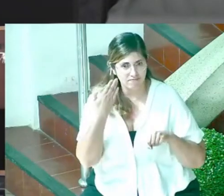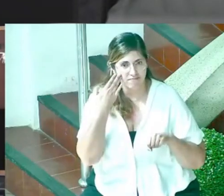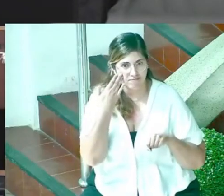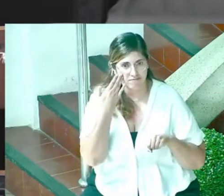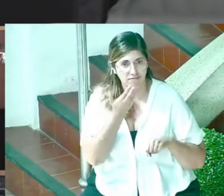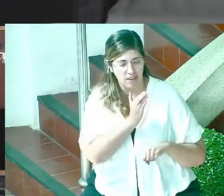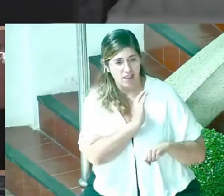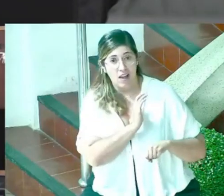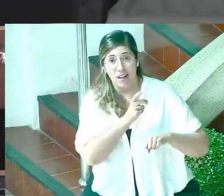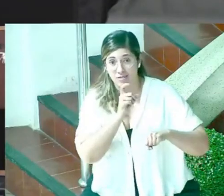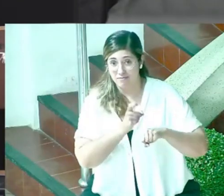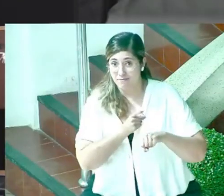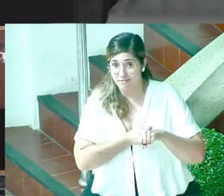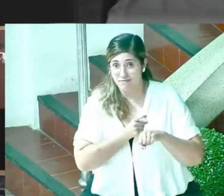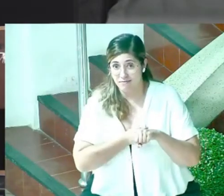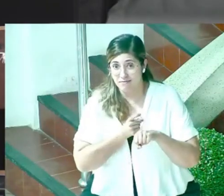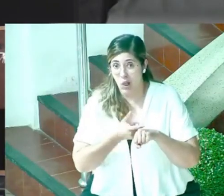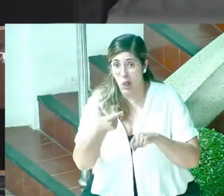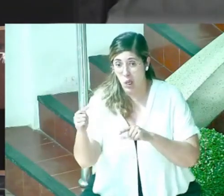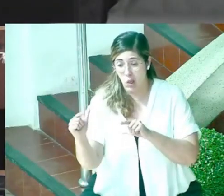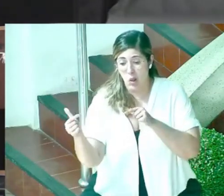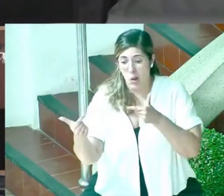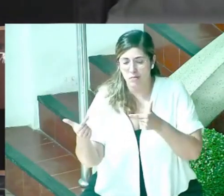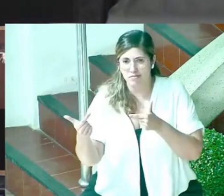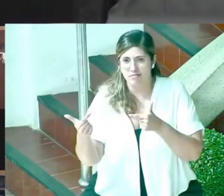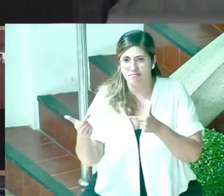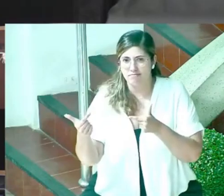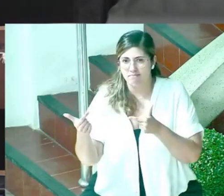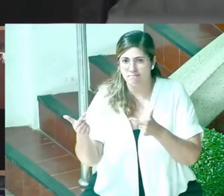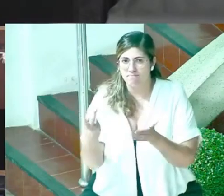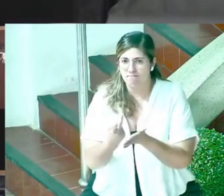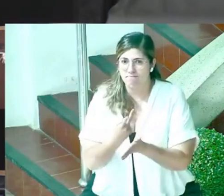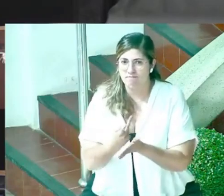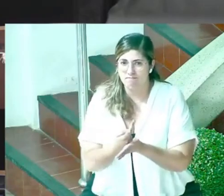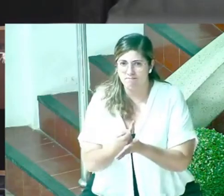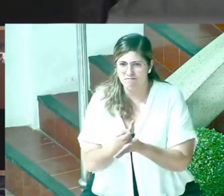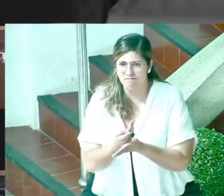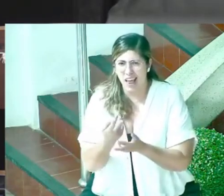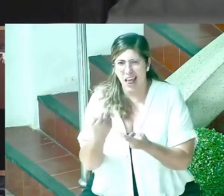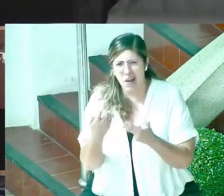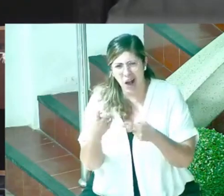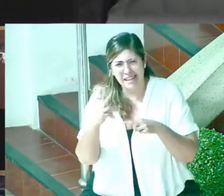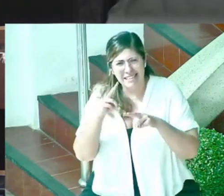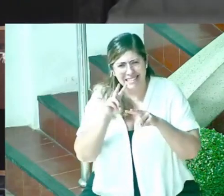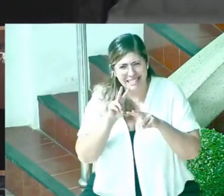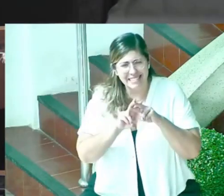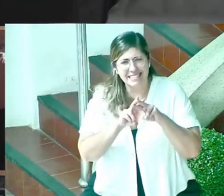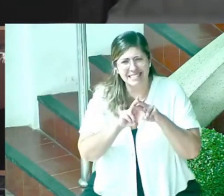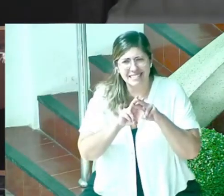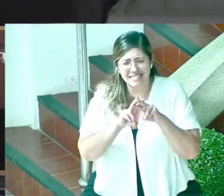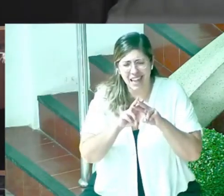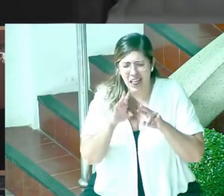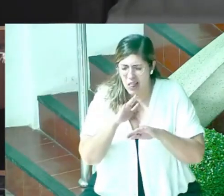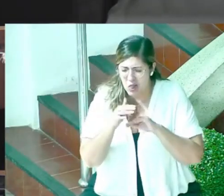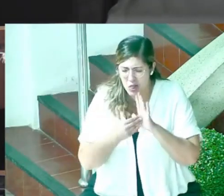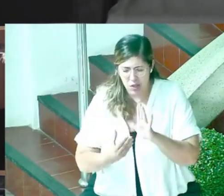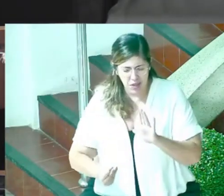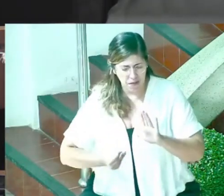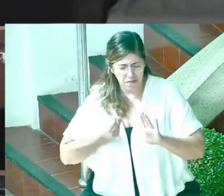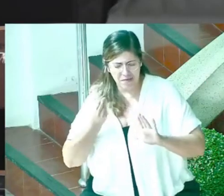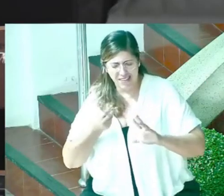Mas eu quero dizer o seguinte: perdoar não significa esquecer. Algumas pessoas dizem assim: você não esqueceu, então você